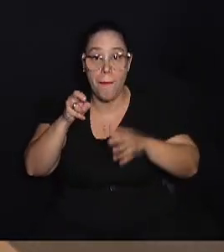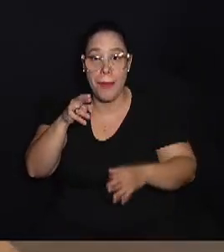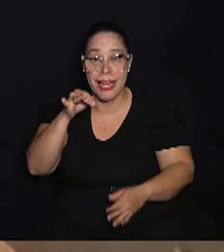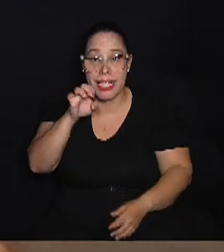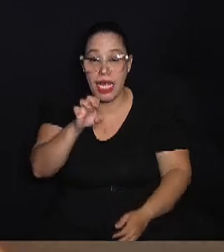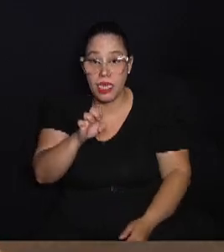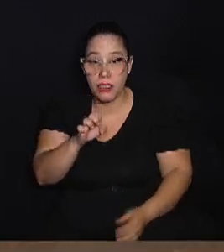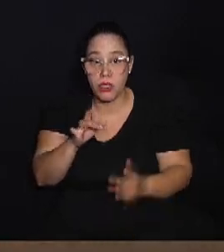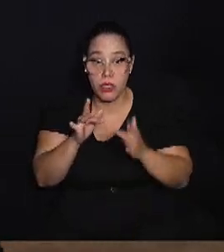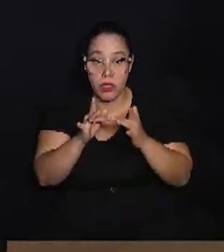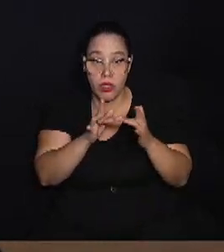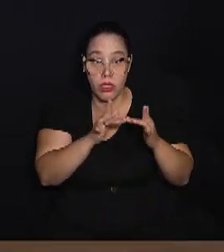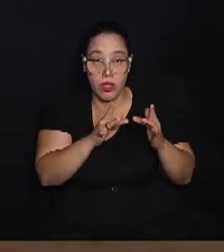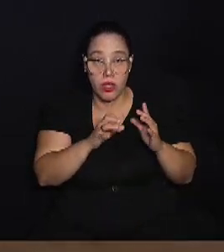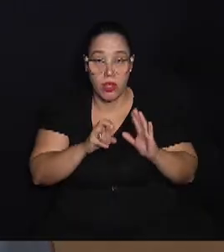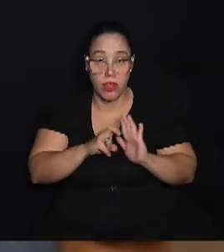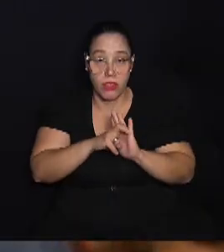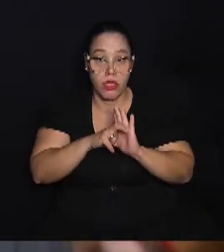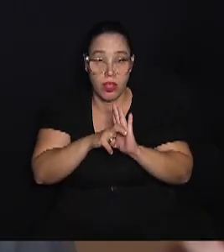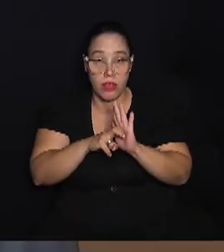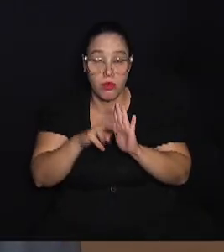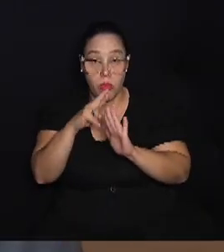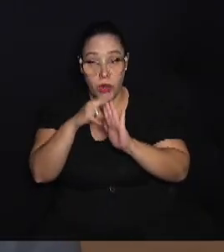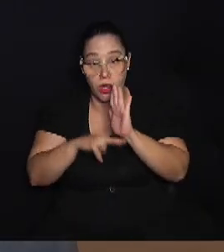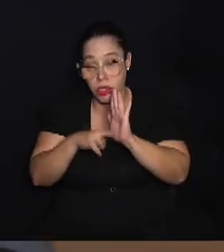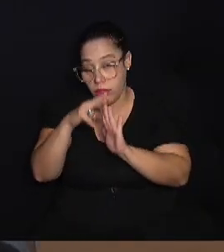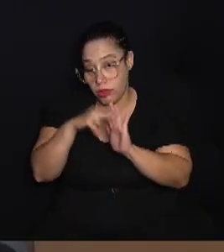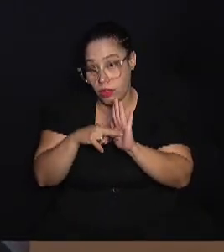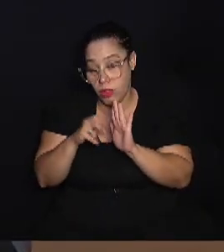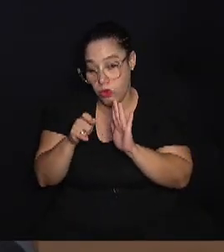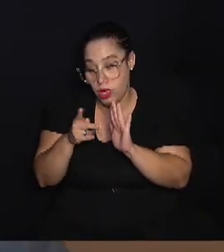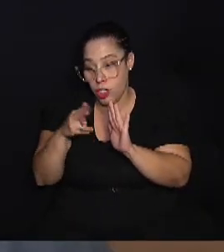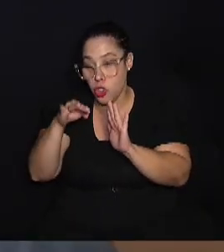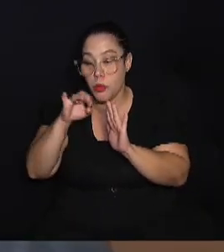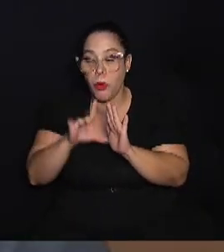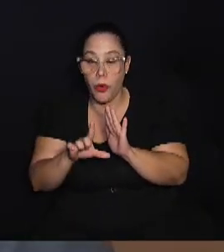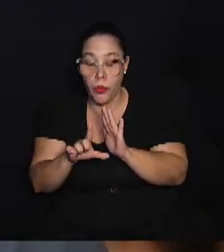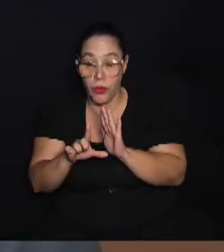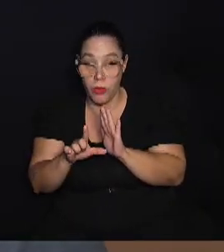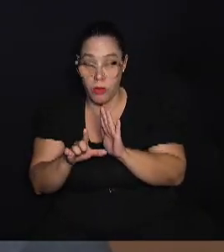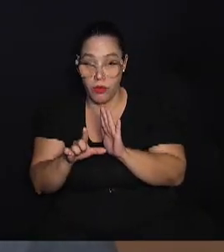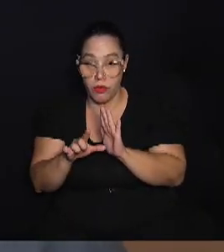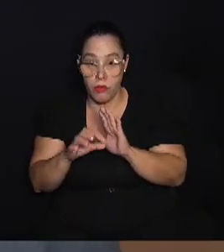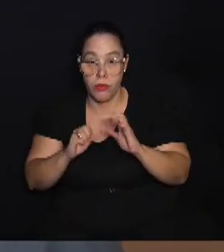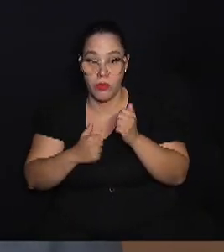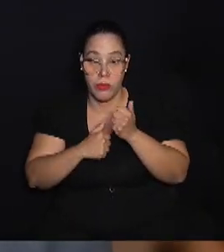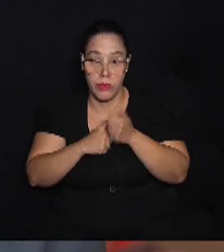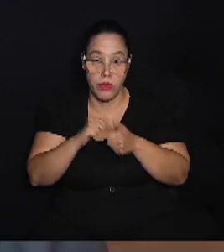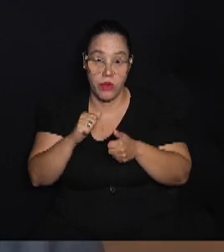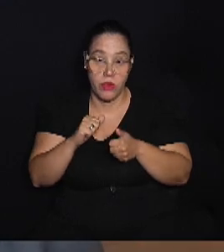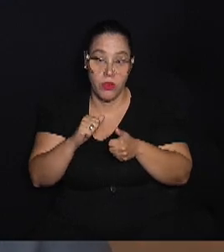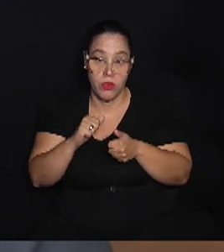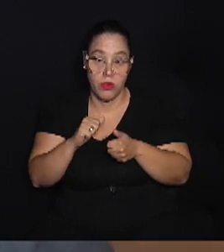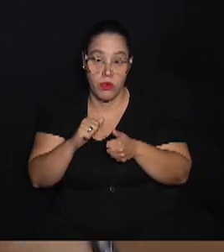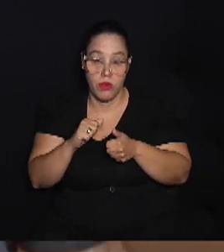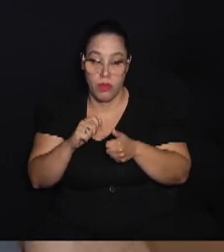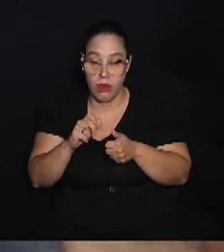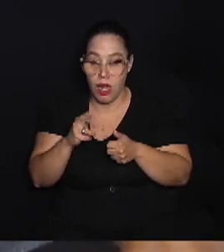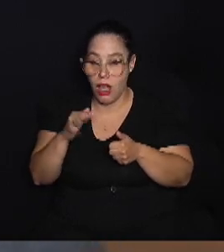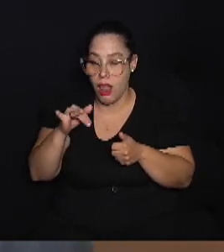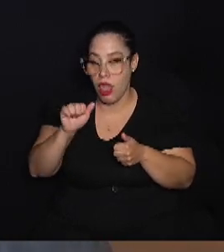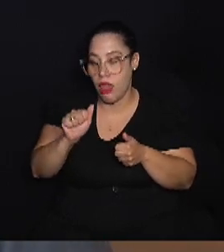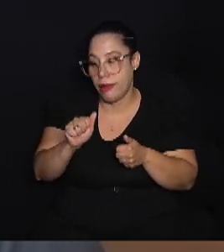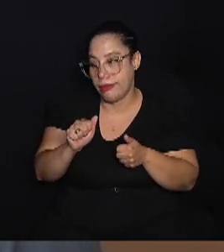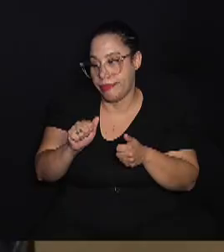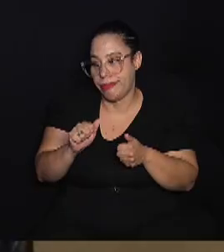o contato entre as cadeiras não é tão permitido por regra assim, nem no handball. Então é um esporte que a galera se juntou lá no Canadá,